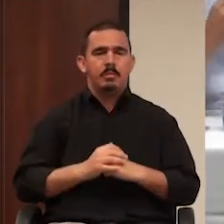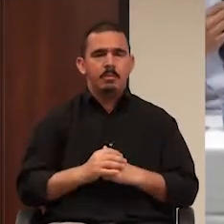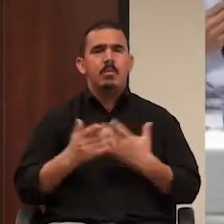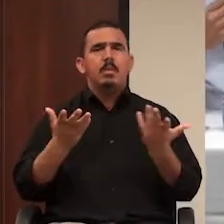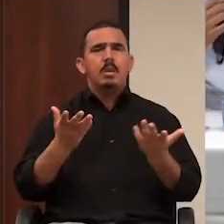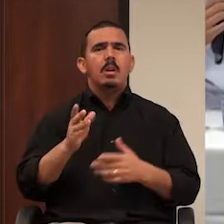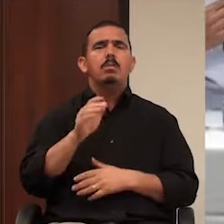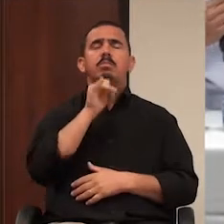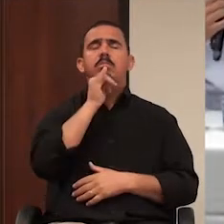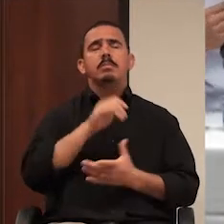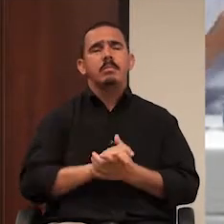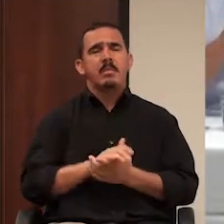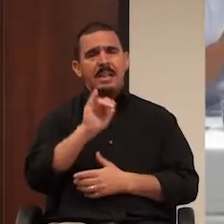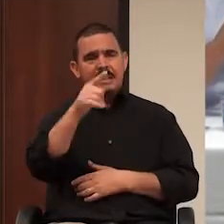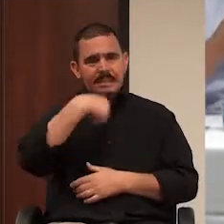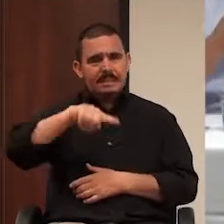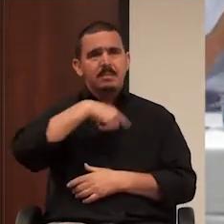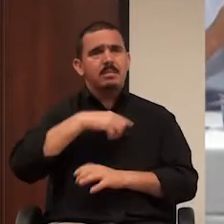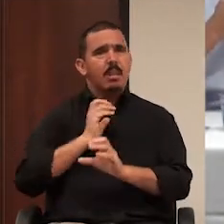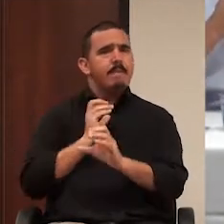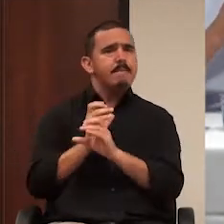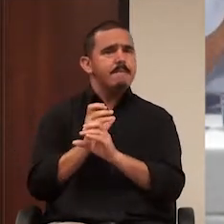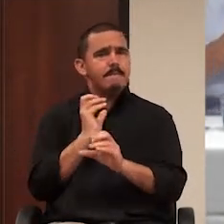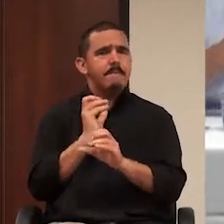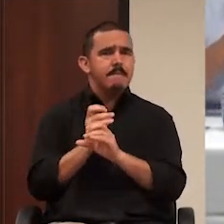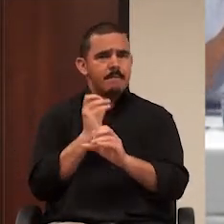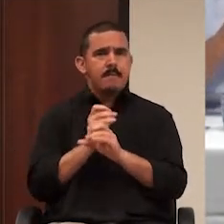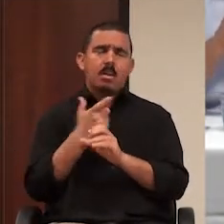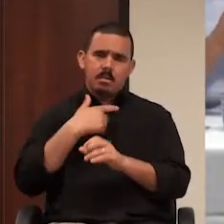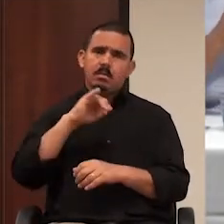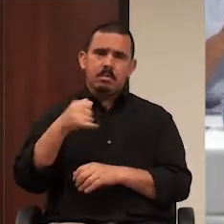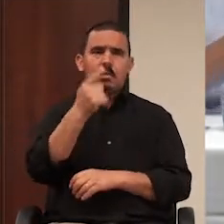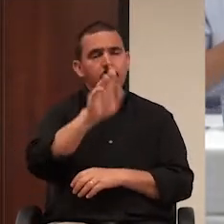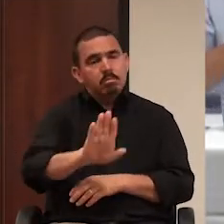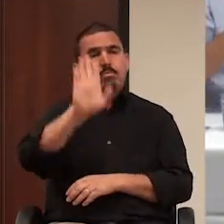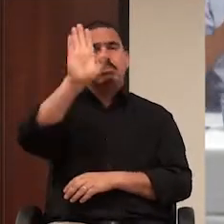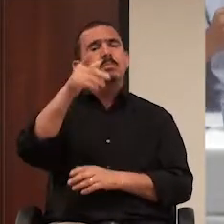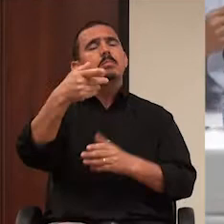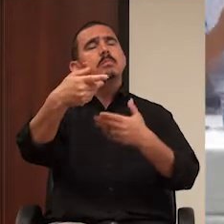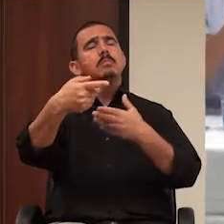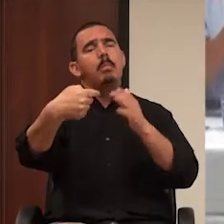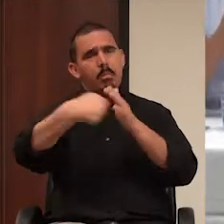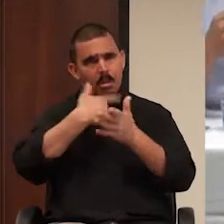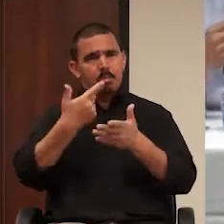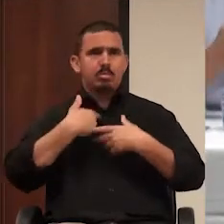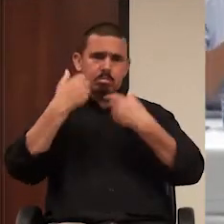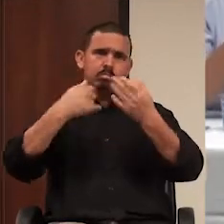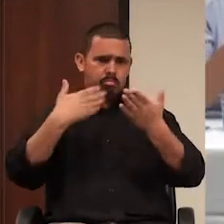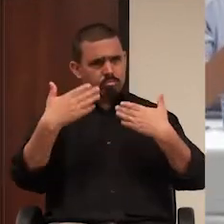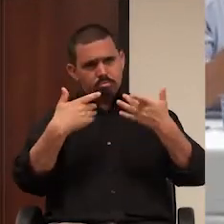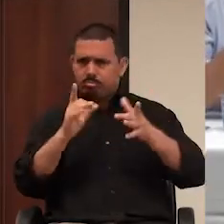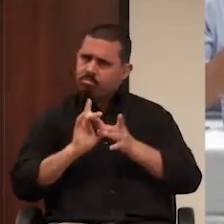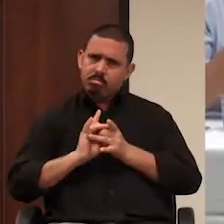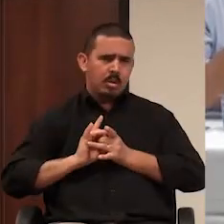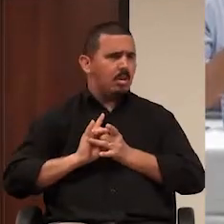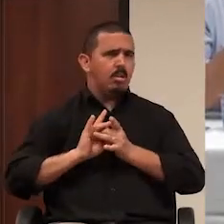se a gente tiver alguma dificuldade de comunicação, então peço que vocês falem, mas o que isso significa? Mas será que sabe? Então, assim, a gente está super à vontade